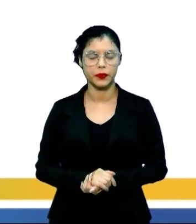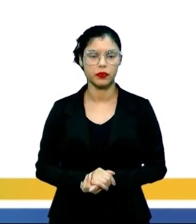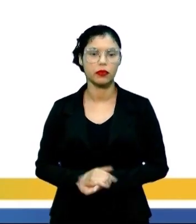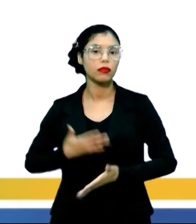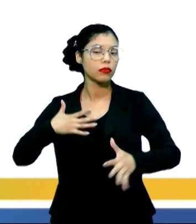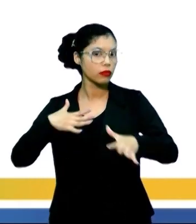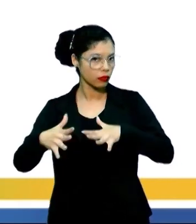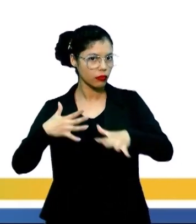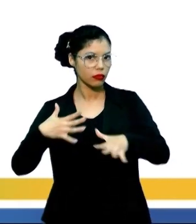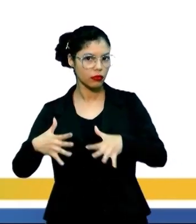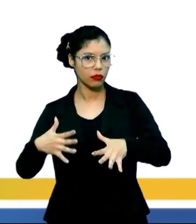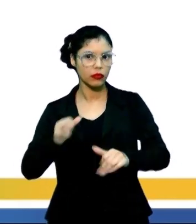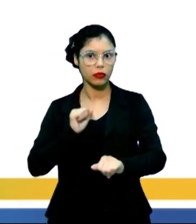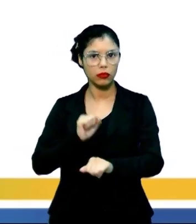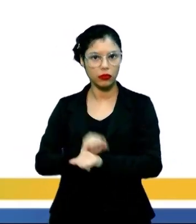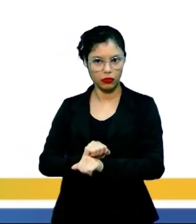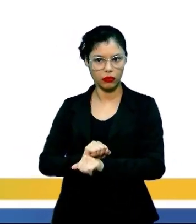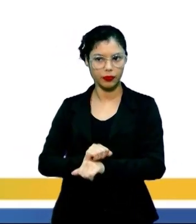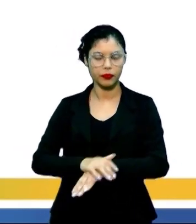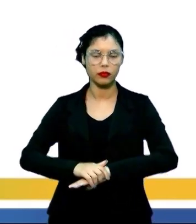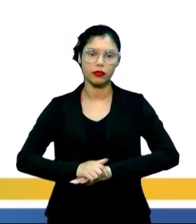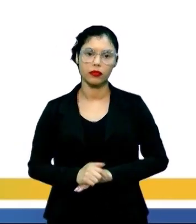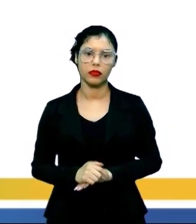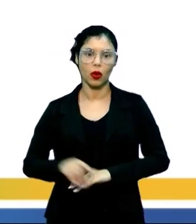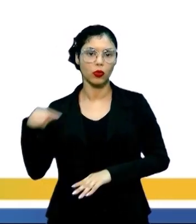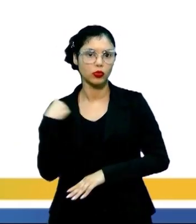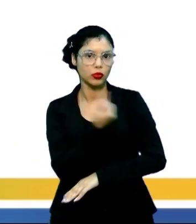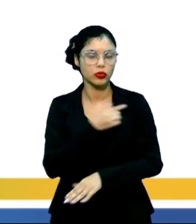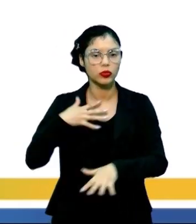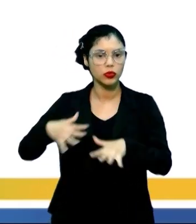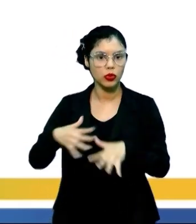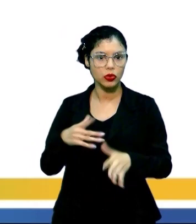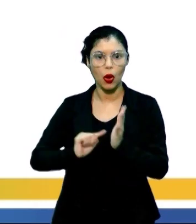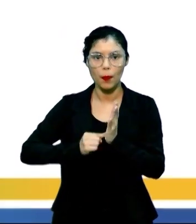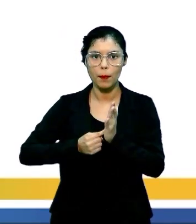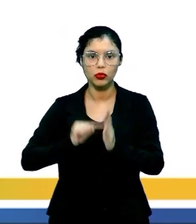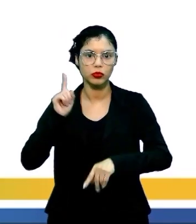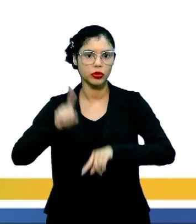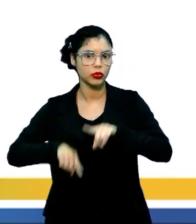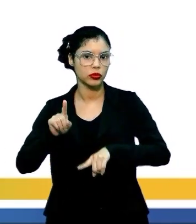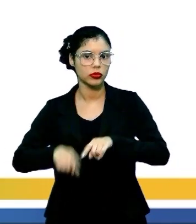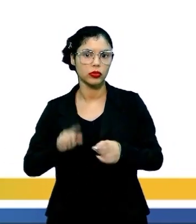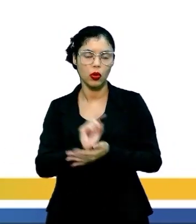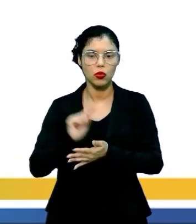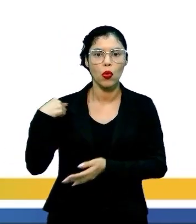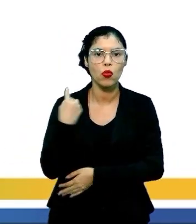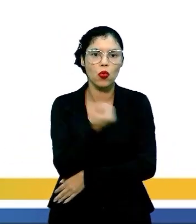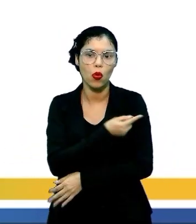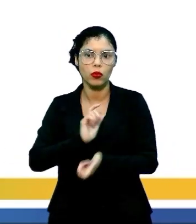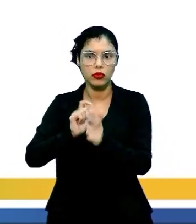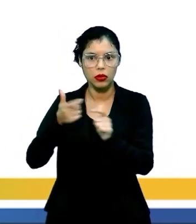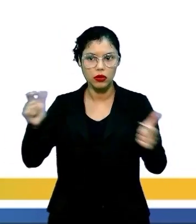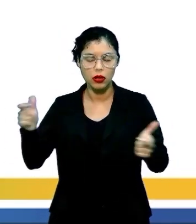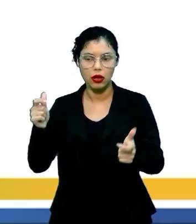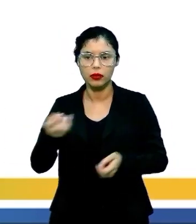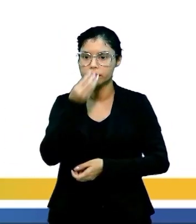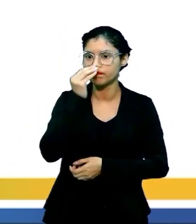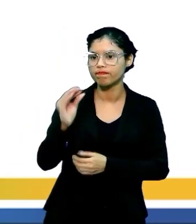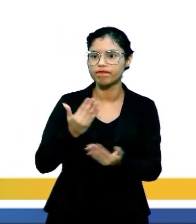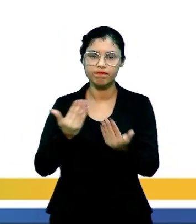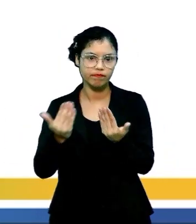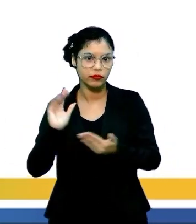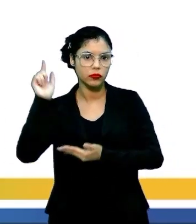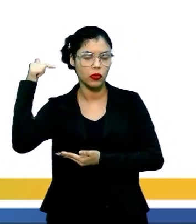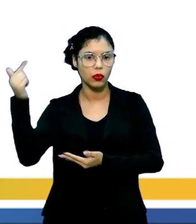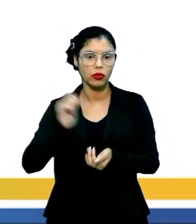O movimento e repousos relativos, Nosso primeiro movimento é o de ponto material. São corpos de dimensões desprezíveis quando comparado